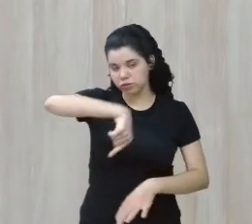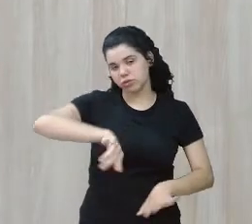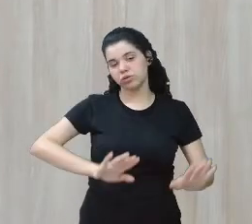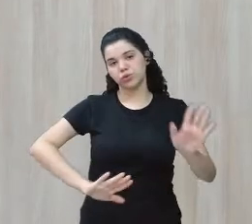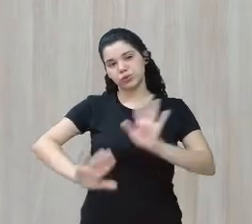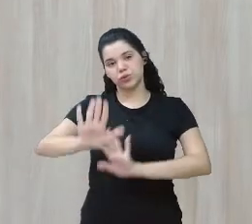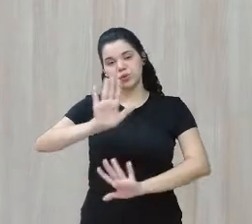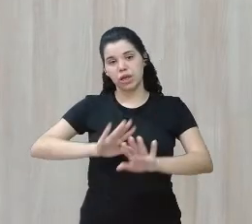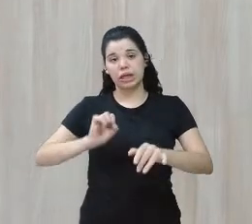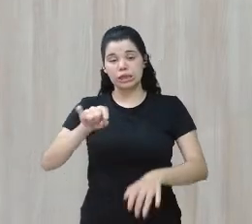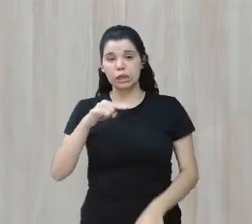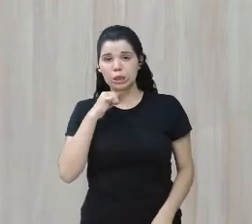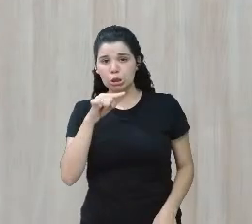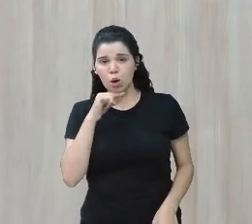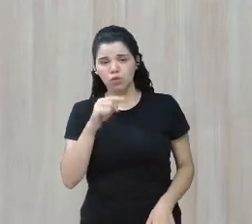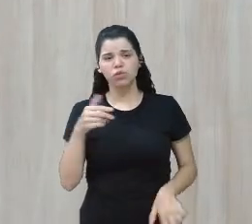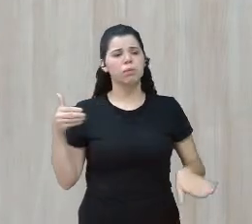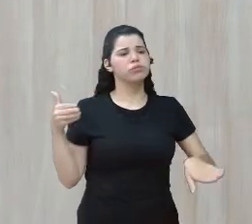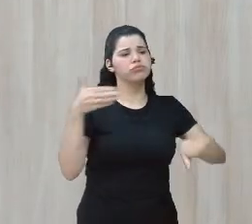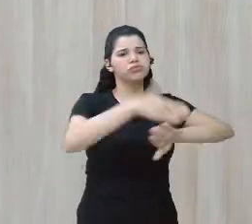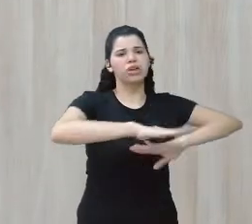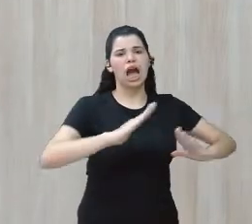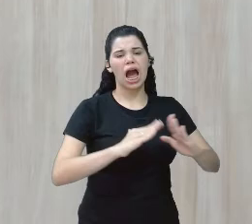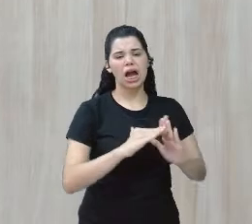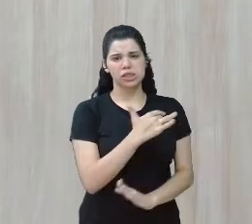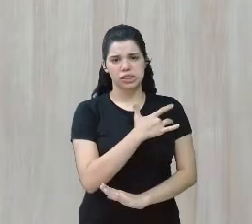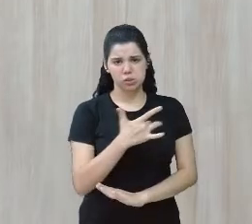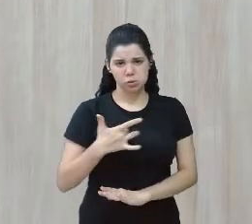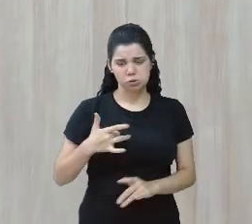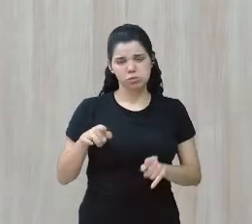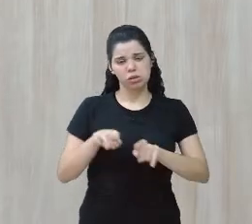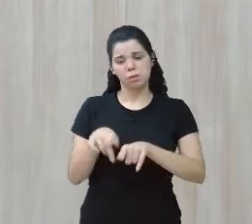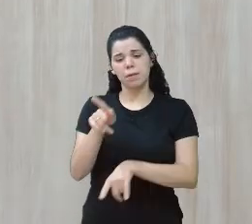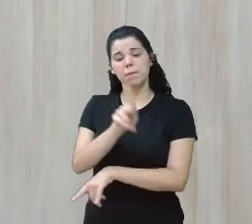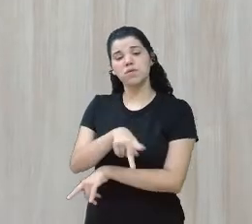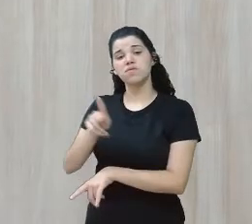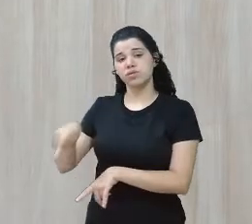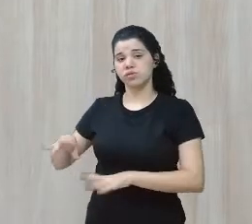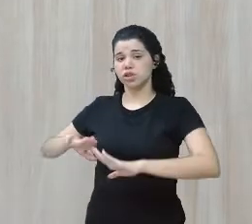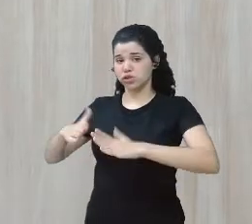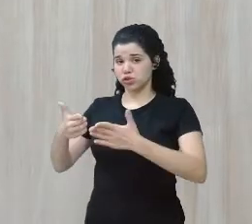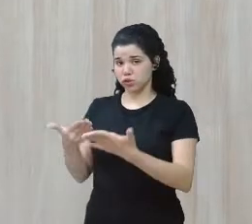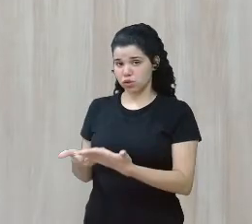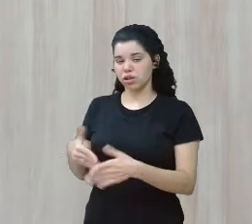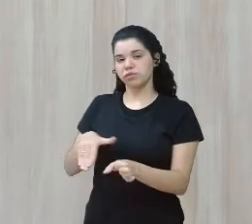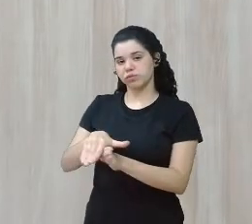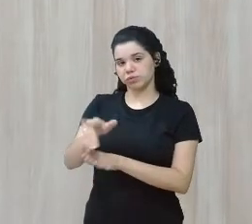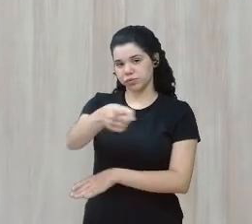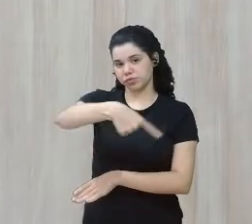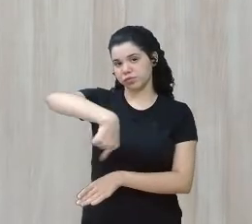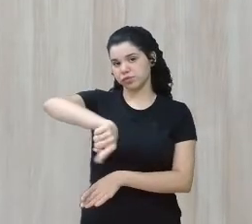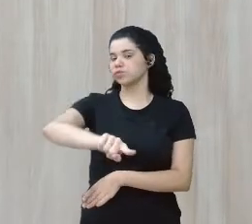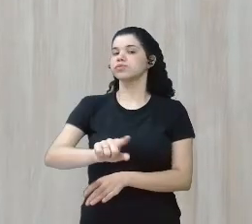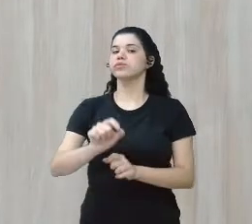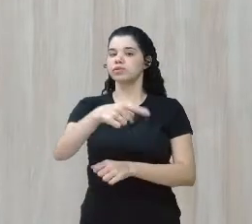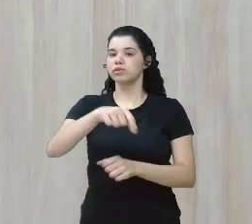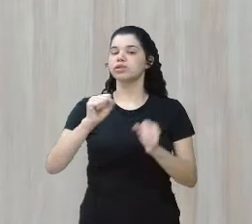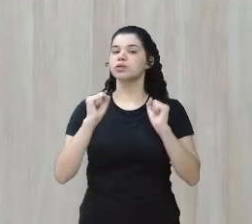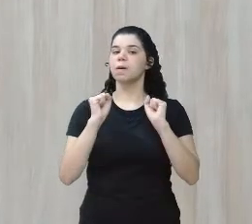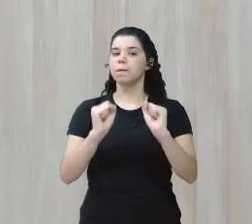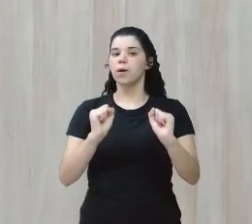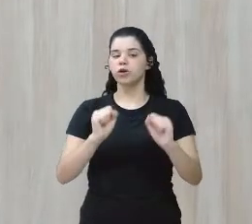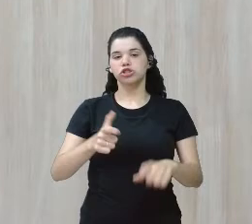cuidado. Qualquer dúvida, procure os postos de saúde, procure o seu professor da escola, que ele também vai orientar. E você também já